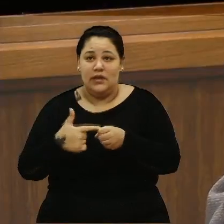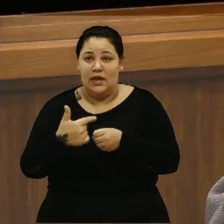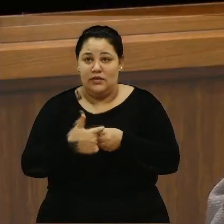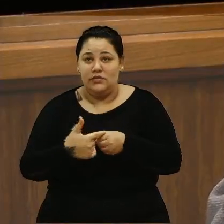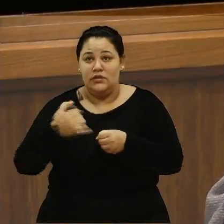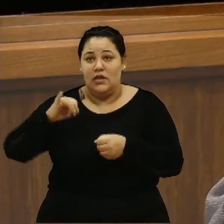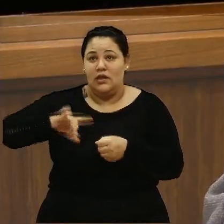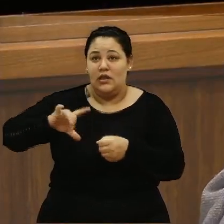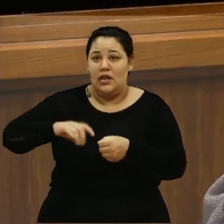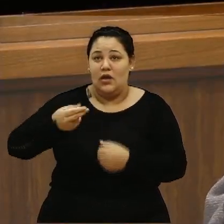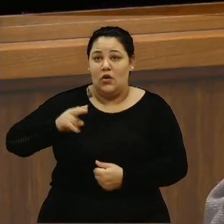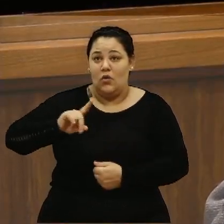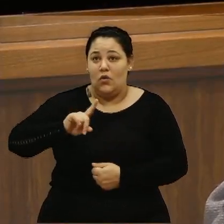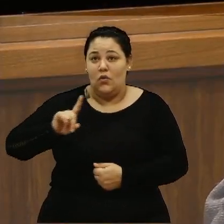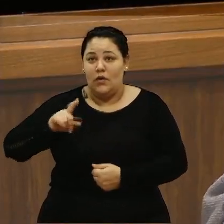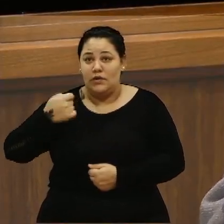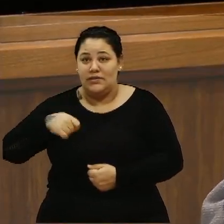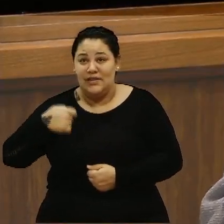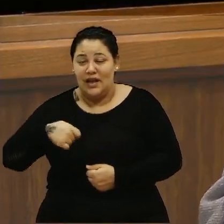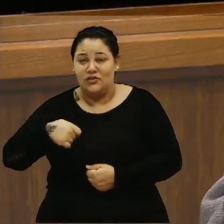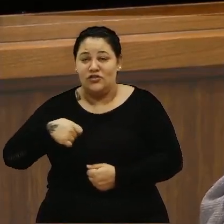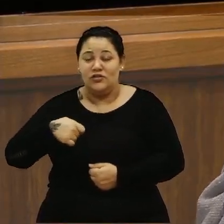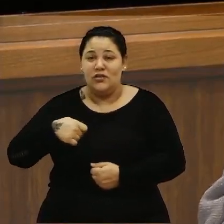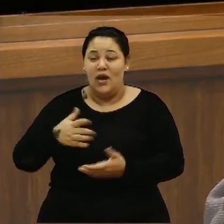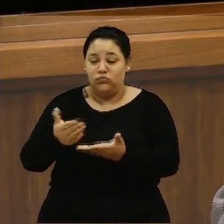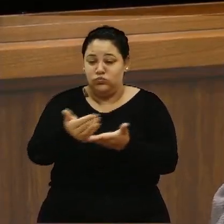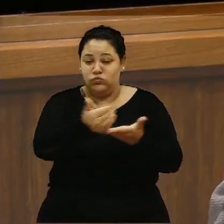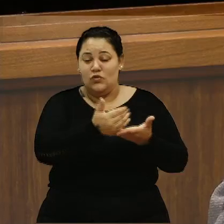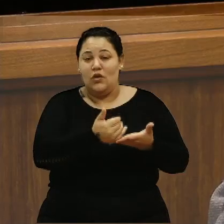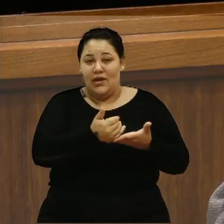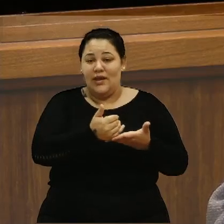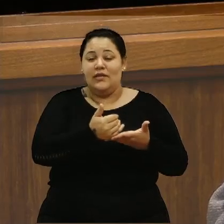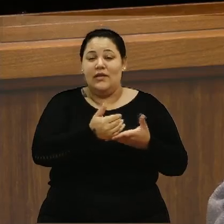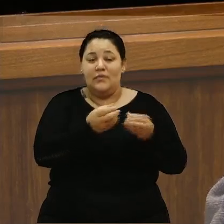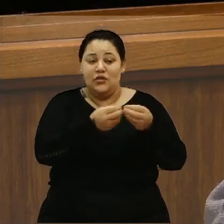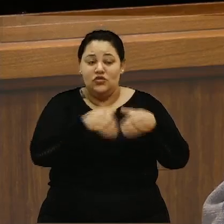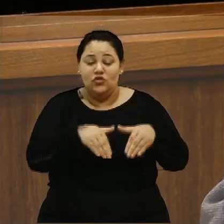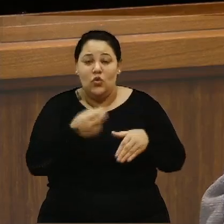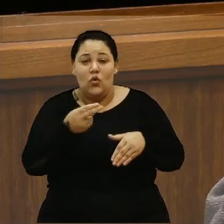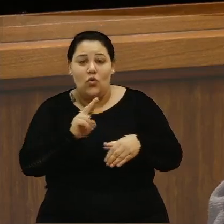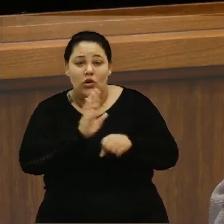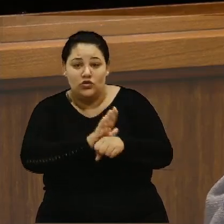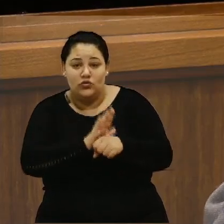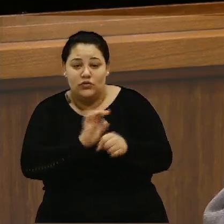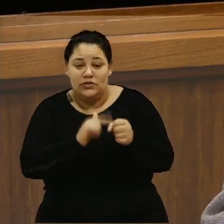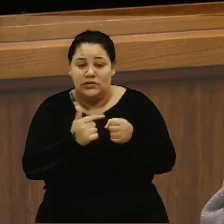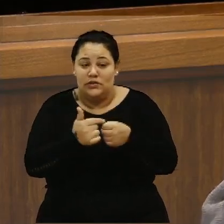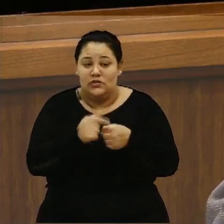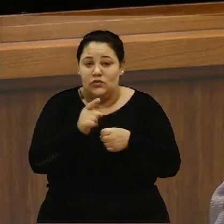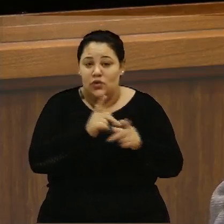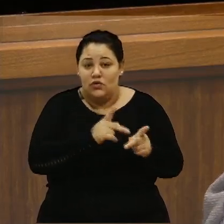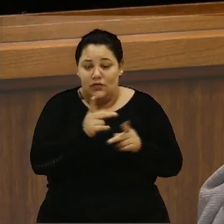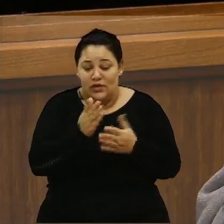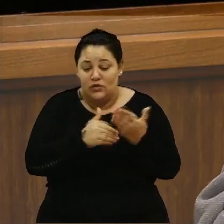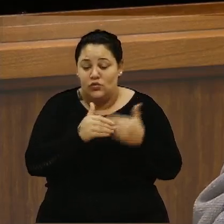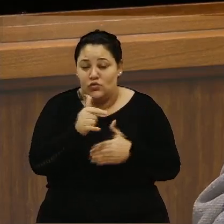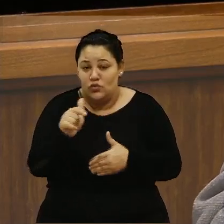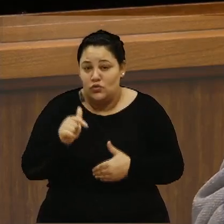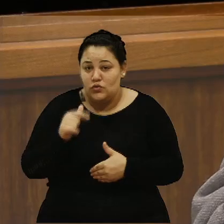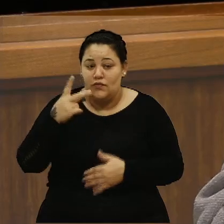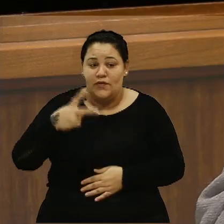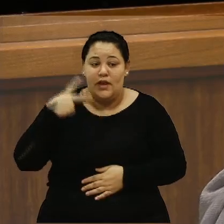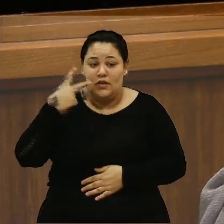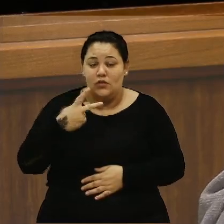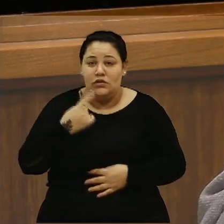necessidade da coleta mecanizada, e se a coleta mecanizada auxiliou ou prejudicou a coleta seletiva na nossa cidade. Então a senhora é convidada, todos os demais vereadores,